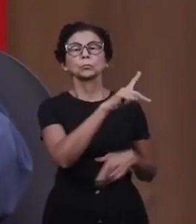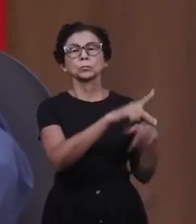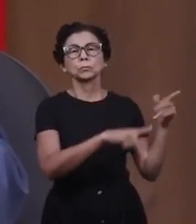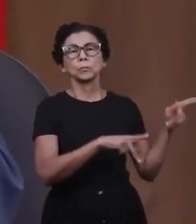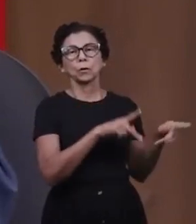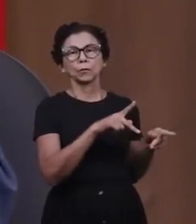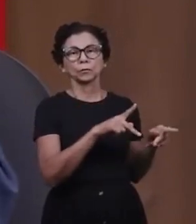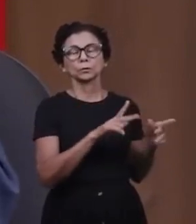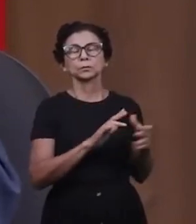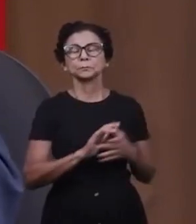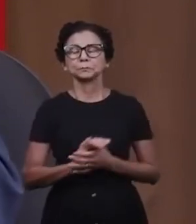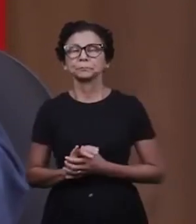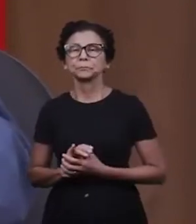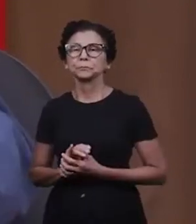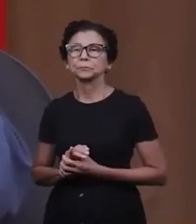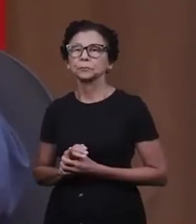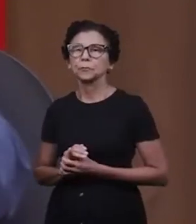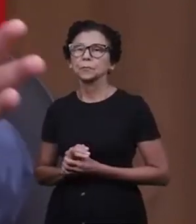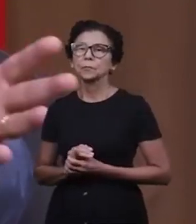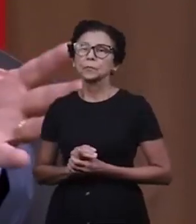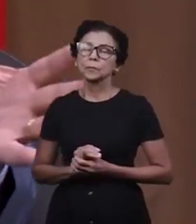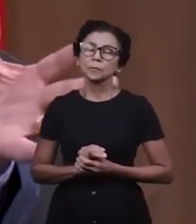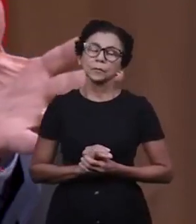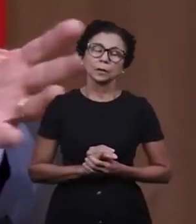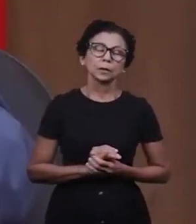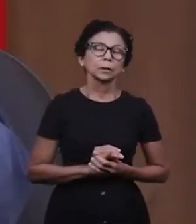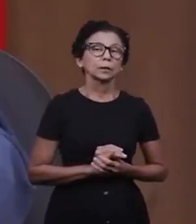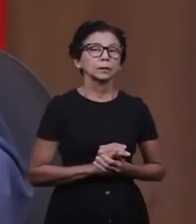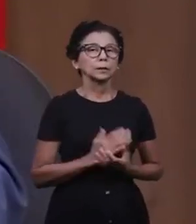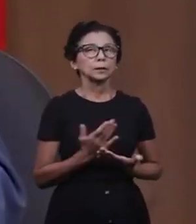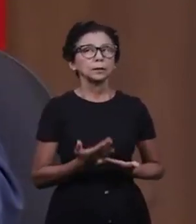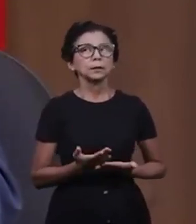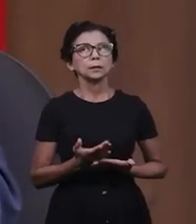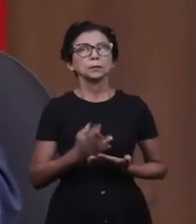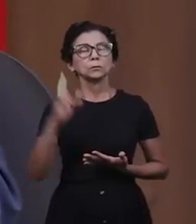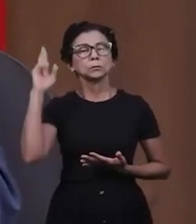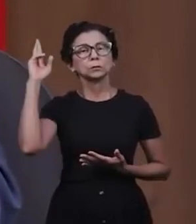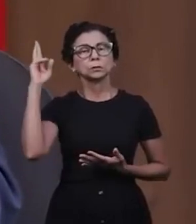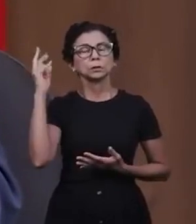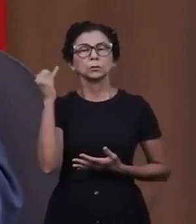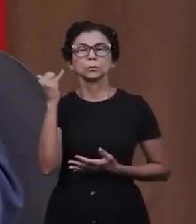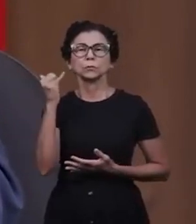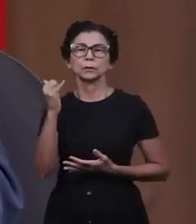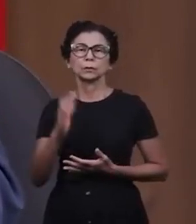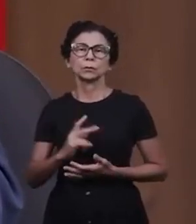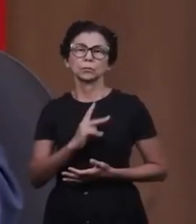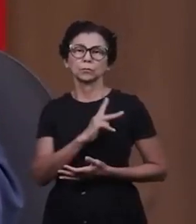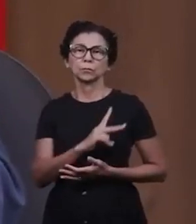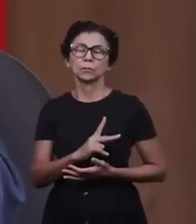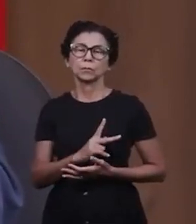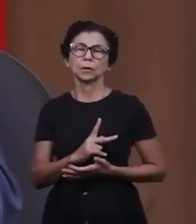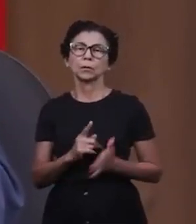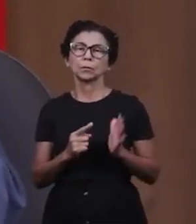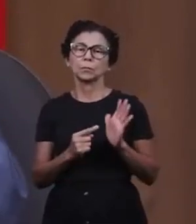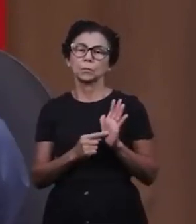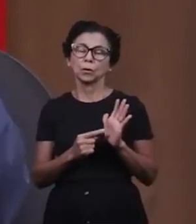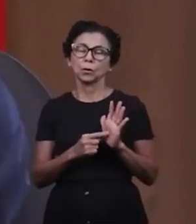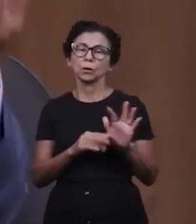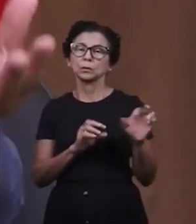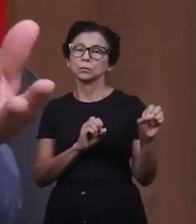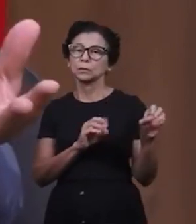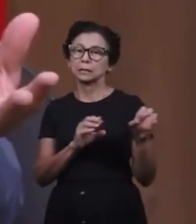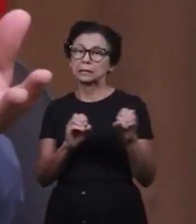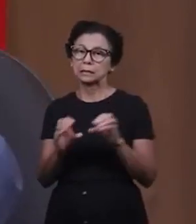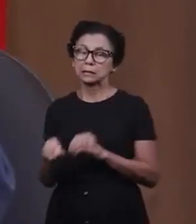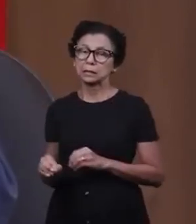o funcionamento da igreja. Nós sempre dizemos que Paulo não é criador de uma doutrina. Paulo